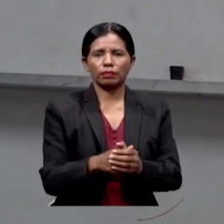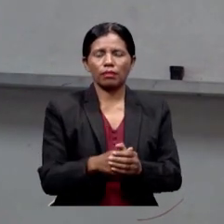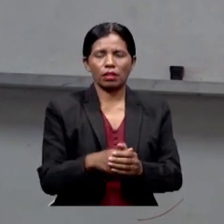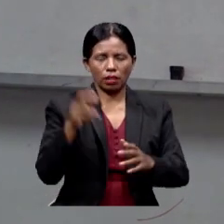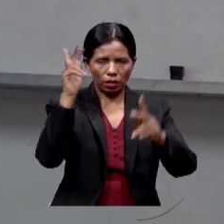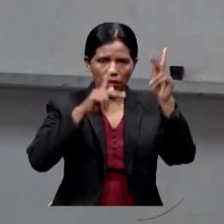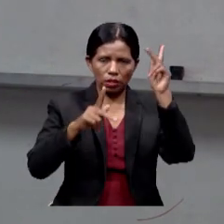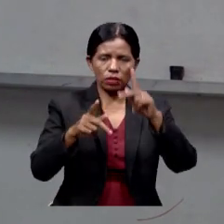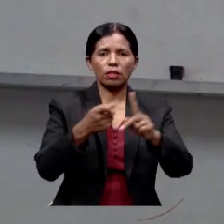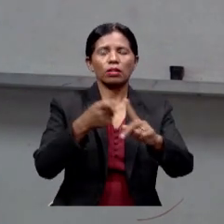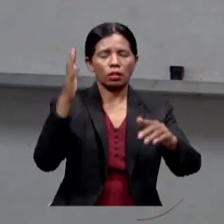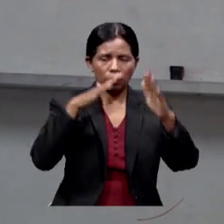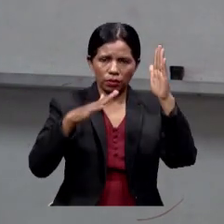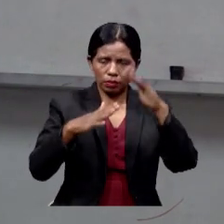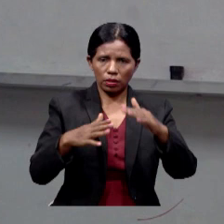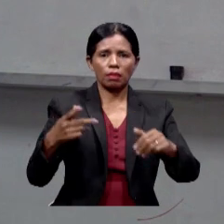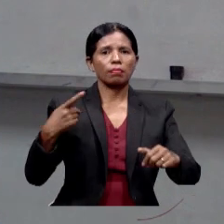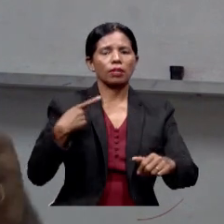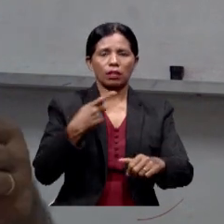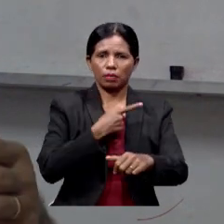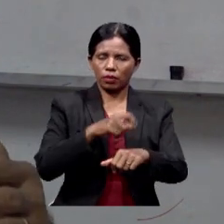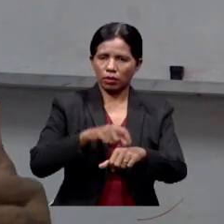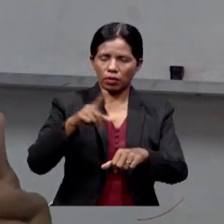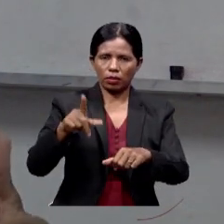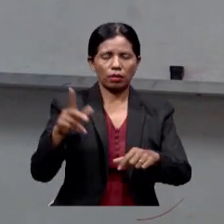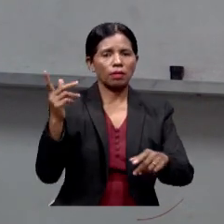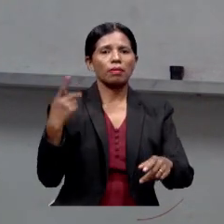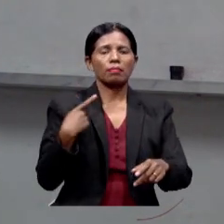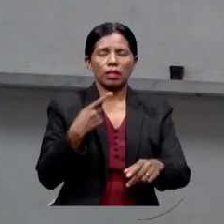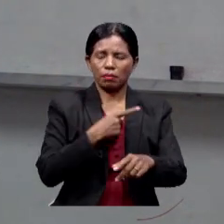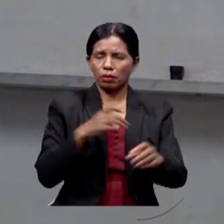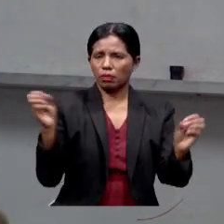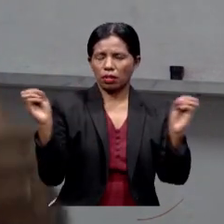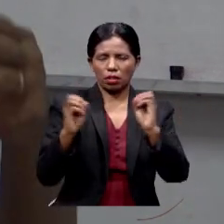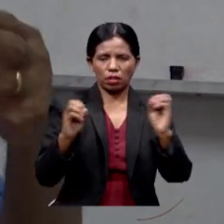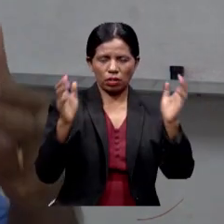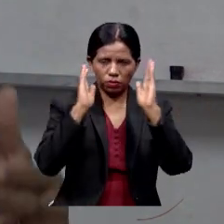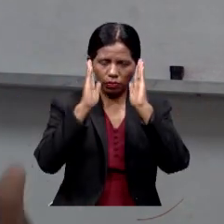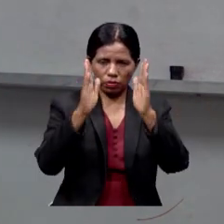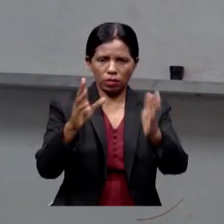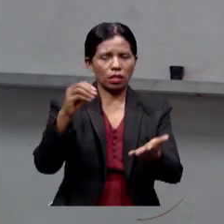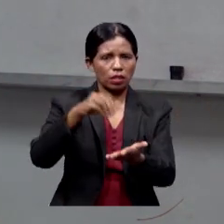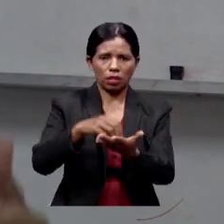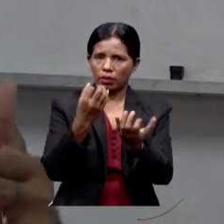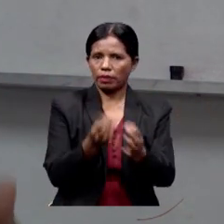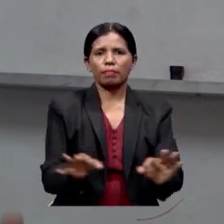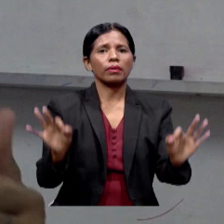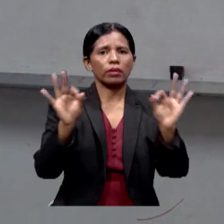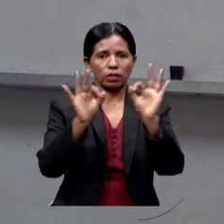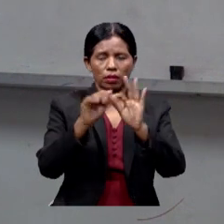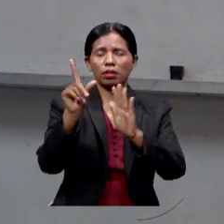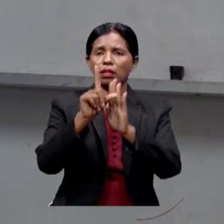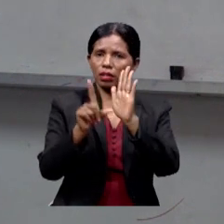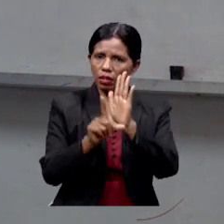causa husi problema ida ne parlamento ma laia produttividade la tau prioridade lei sirne ve